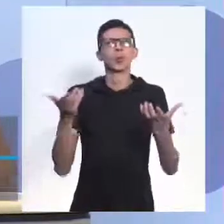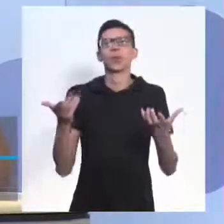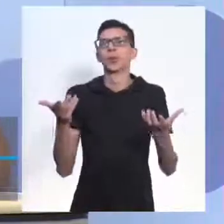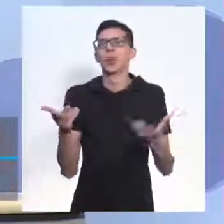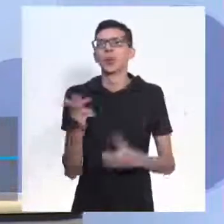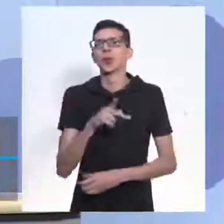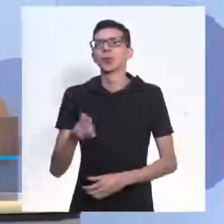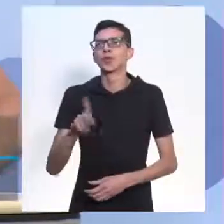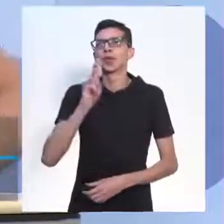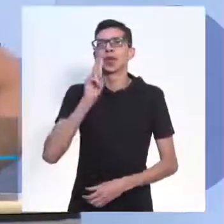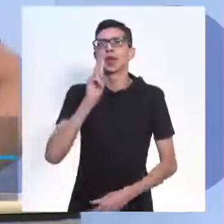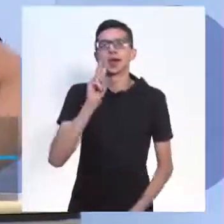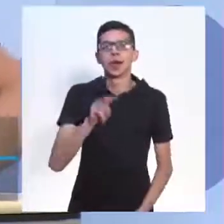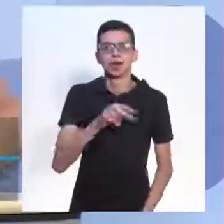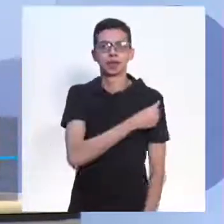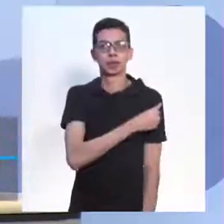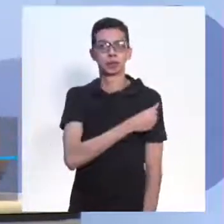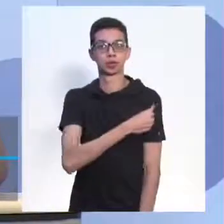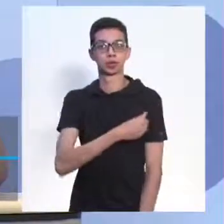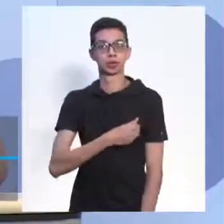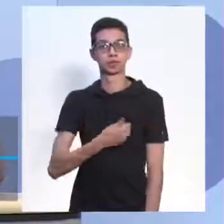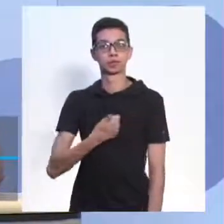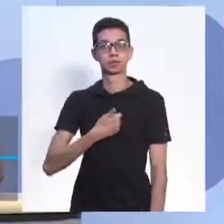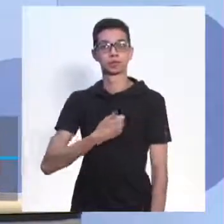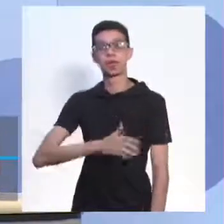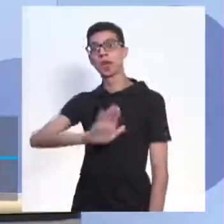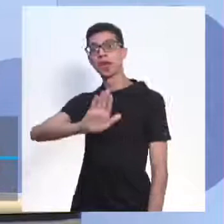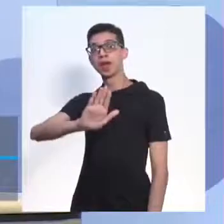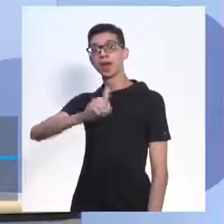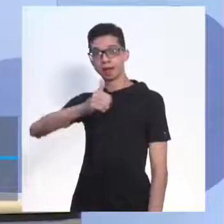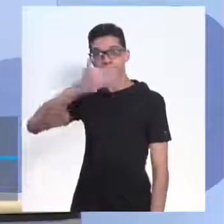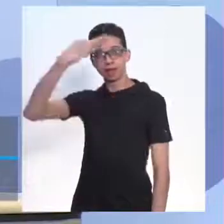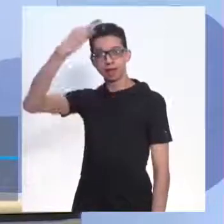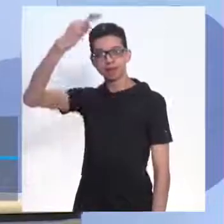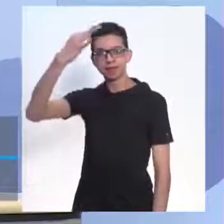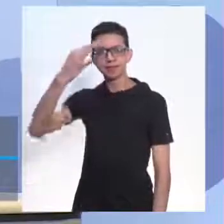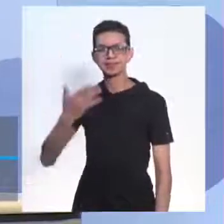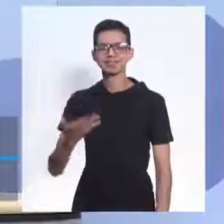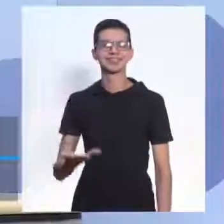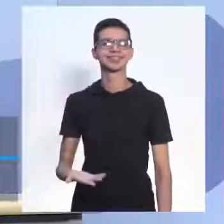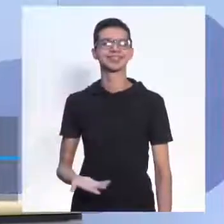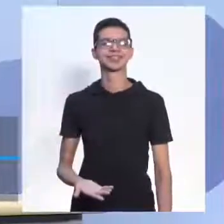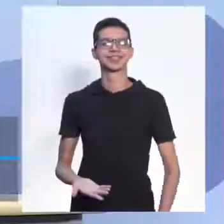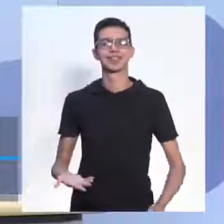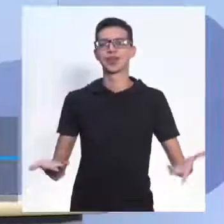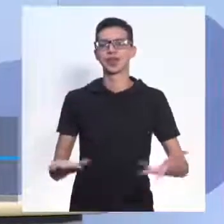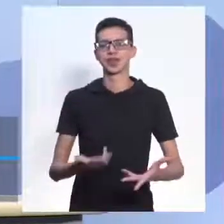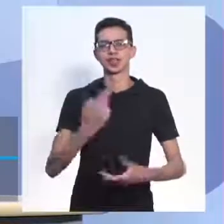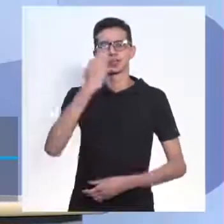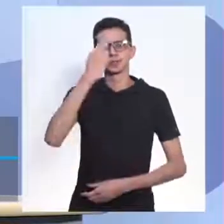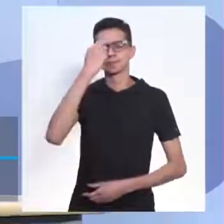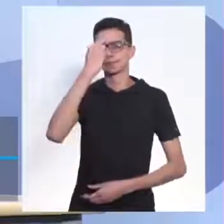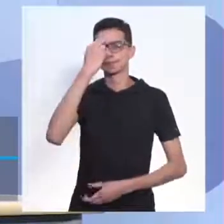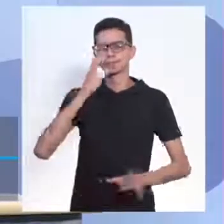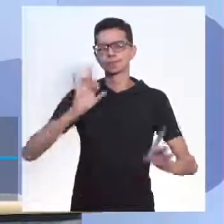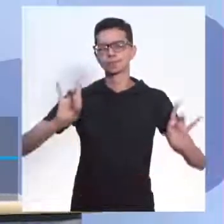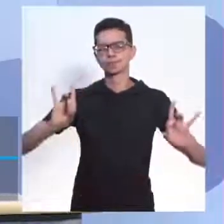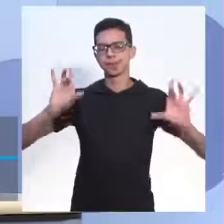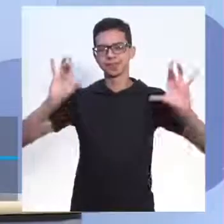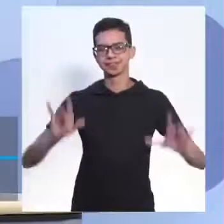um professor é ver um aluno olhar e falar eu entendi já entendi realizar o nosso sonho dessa noite